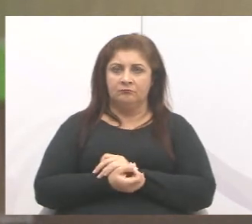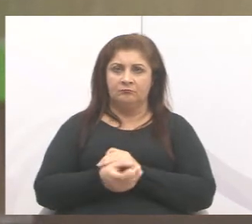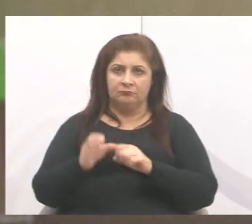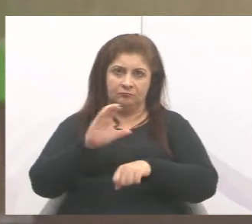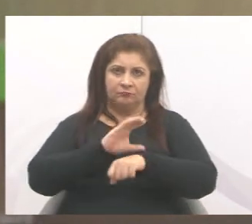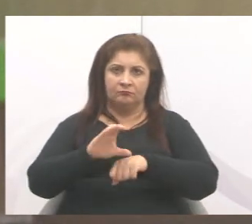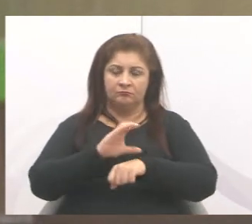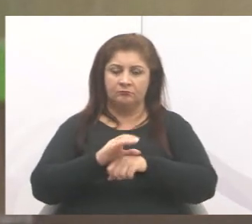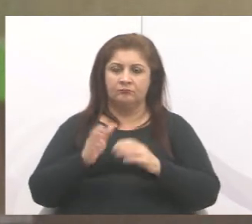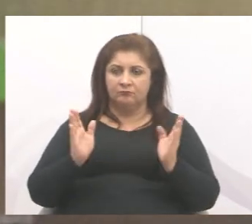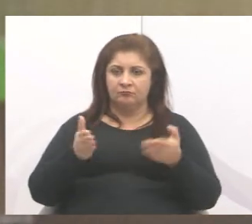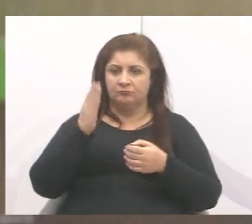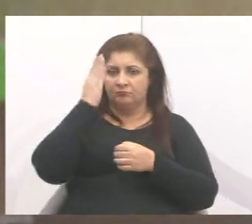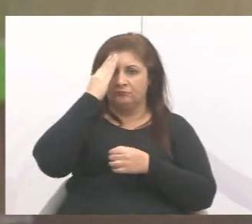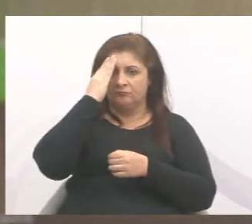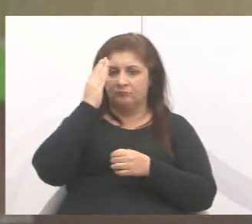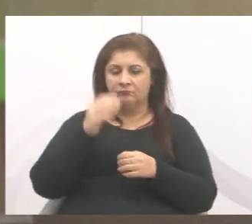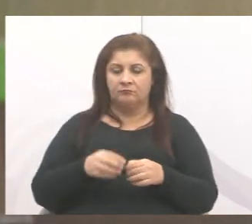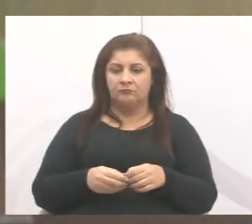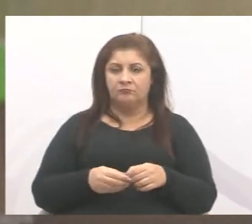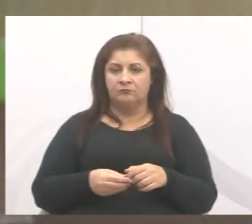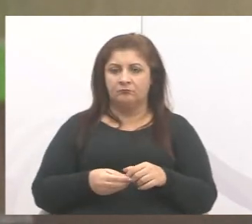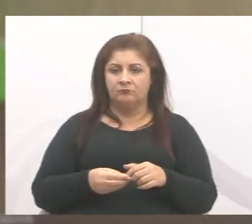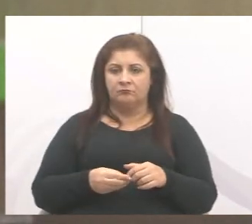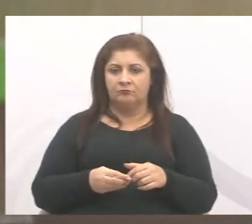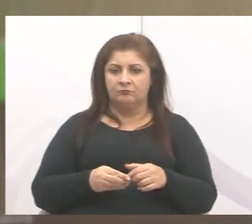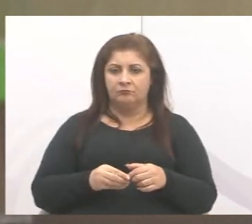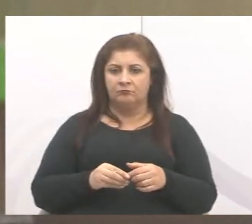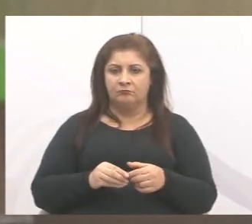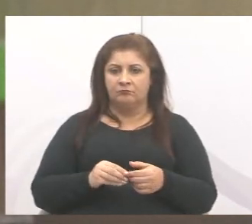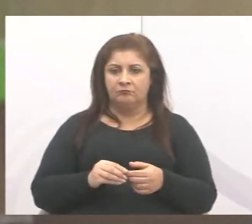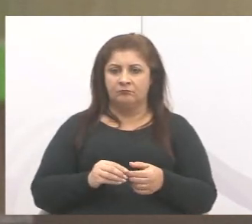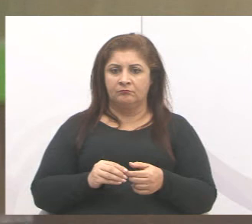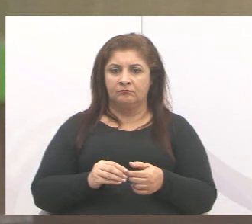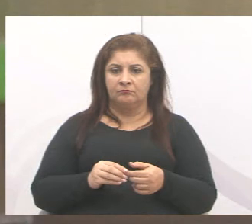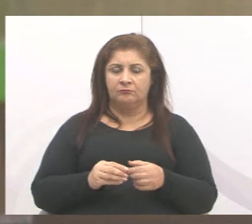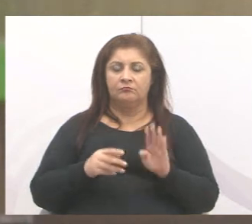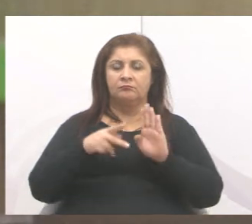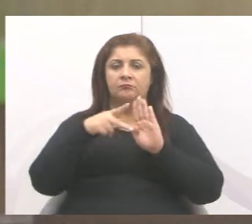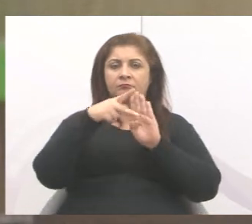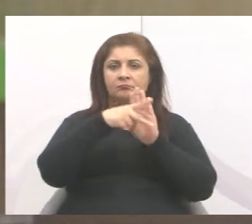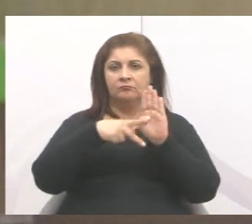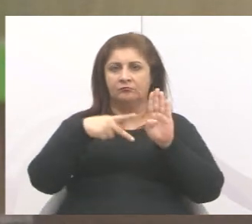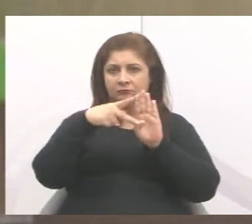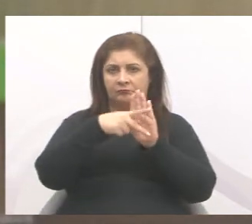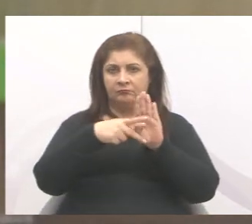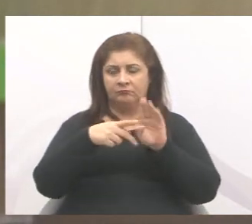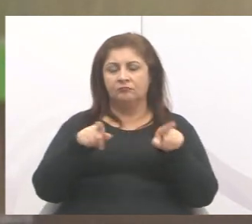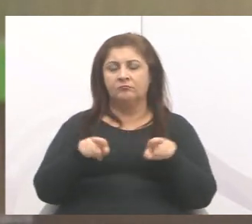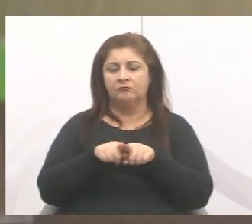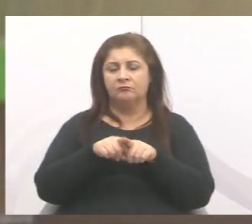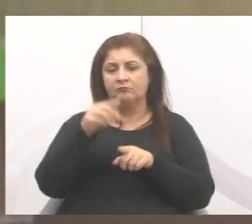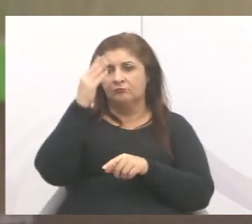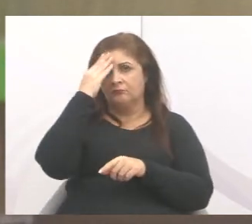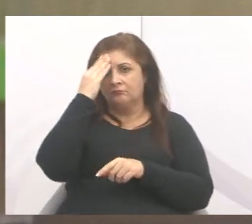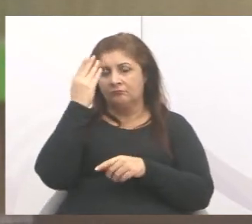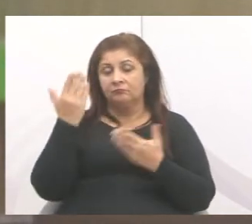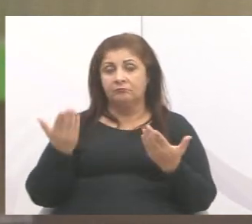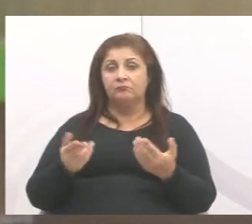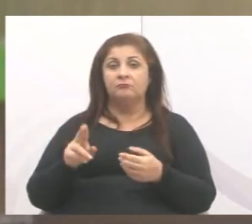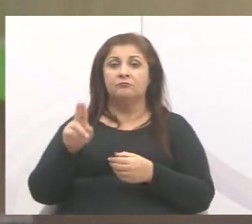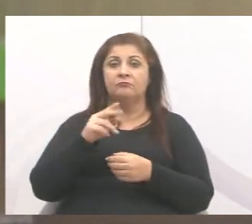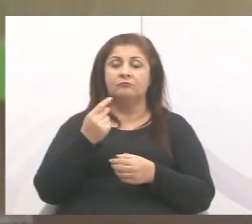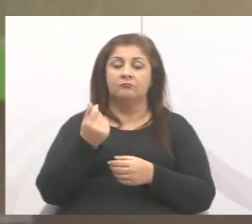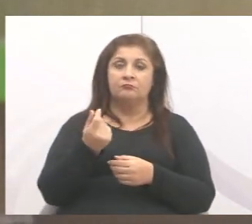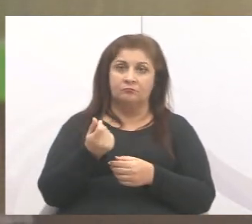veio para essa casa, nós sabemos o valor que será destinado. O Bom Prato também já temos uma noção do que será